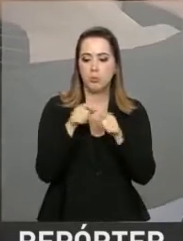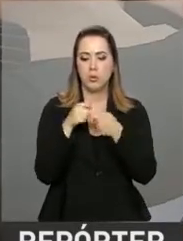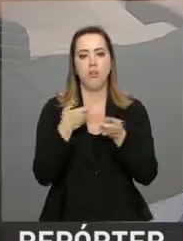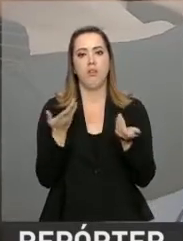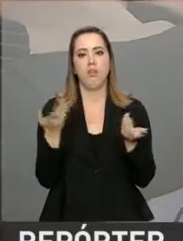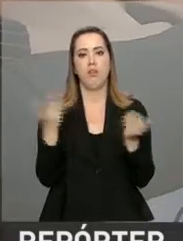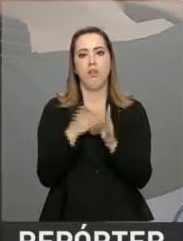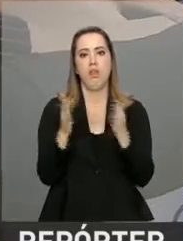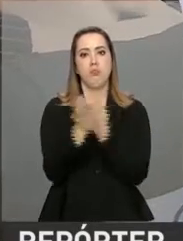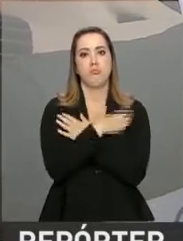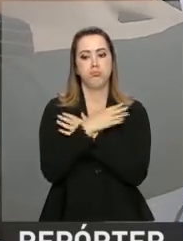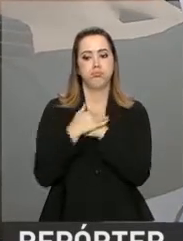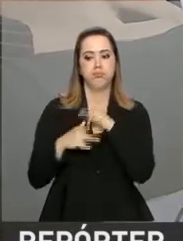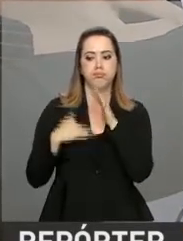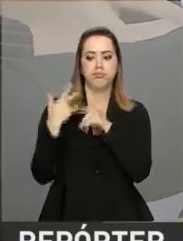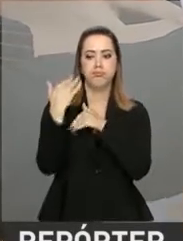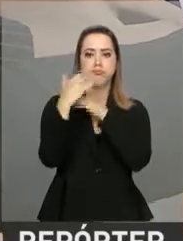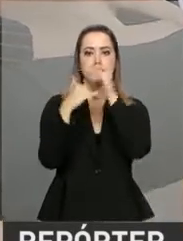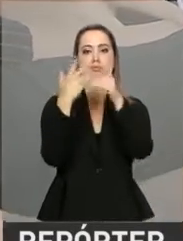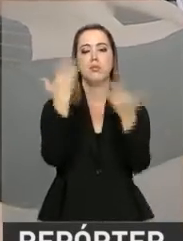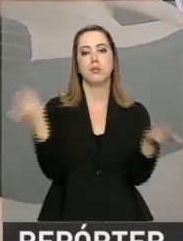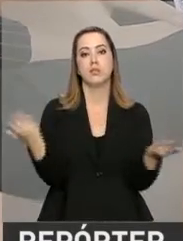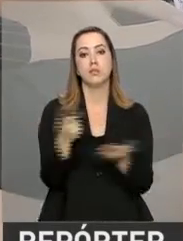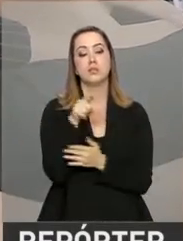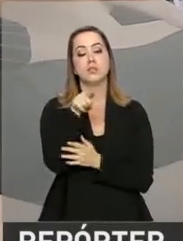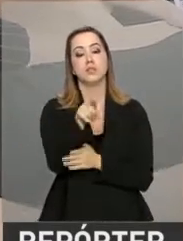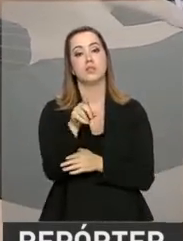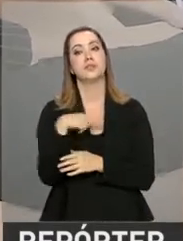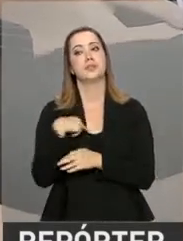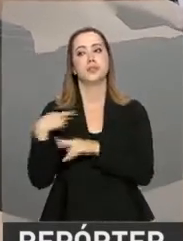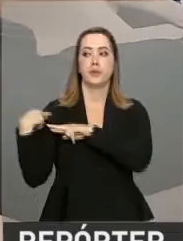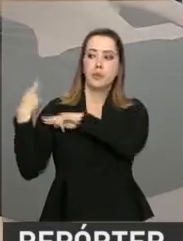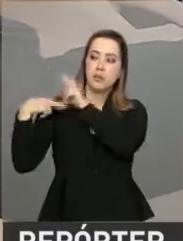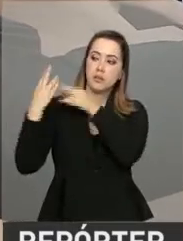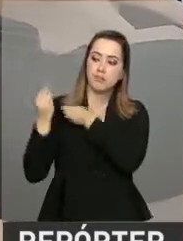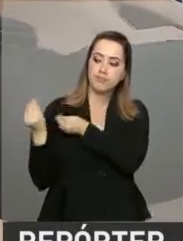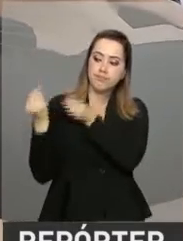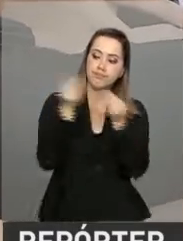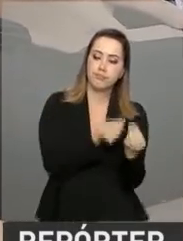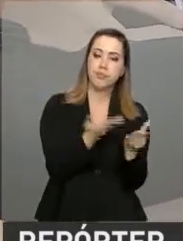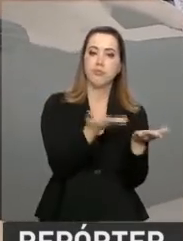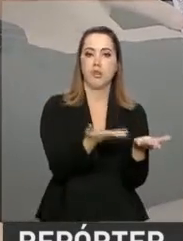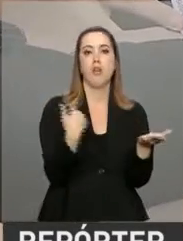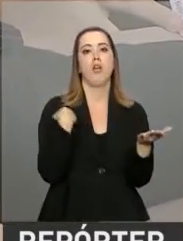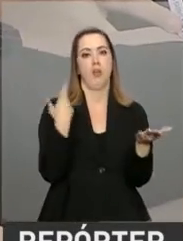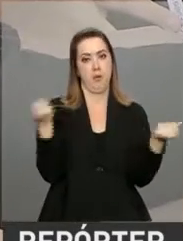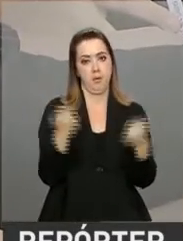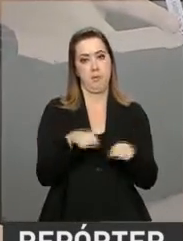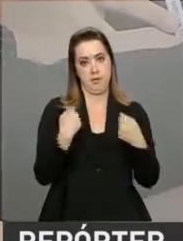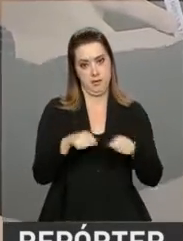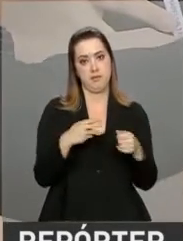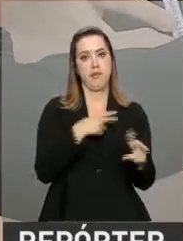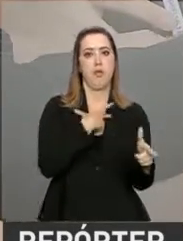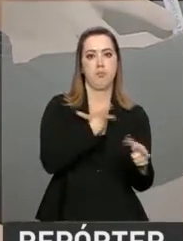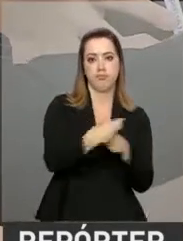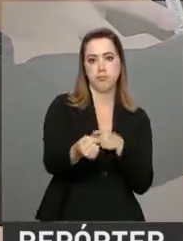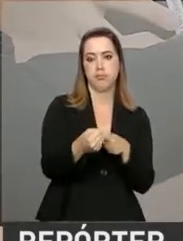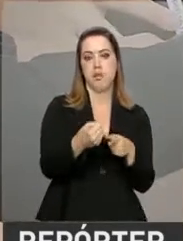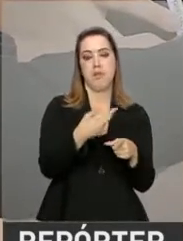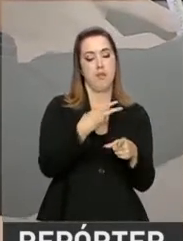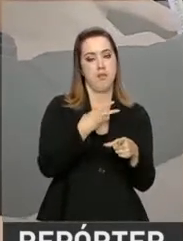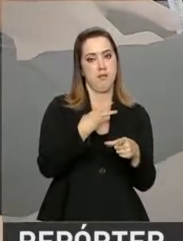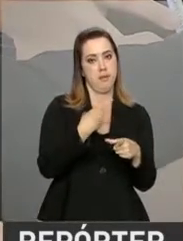desemprego está aumentando e esta foi a herança que recebemos nos compete resolver lá é não lamentar a